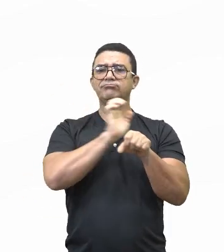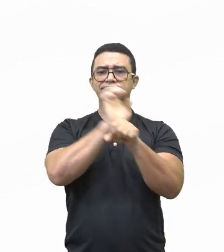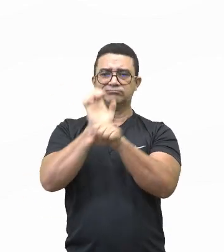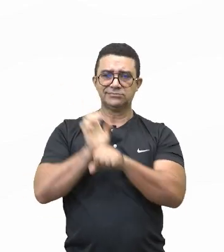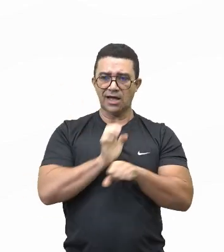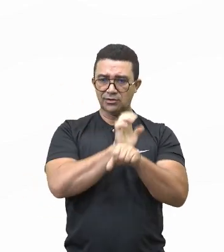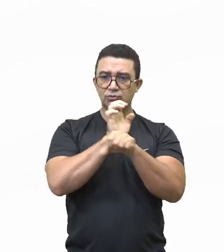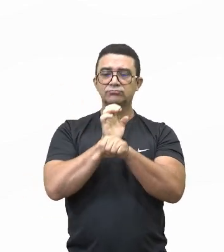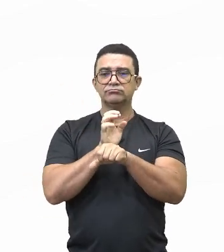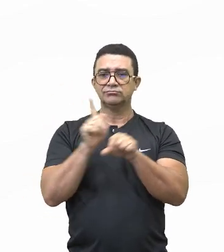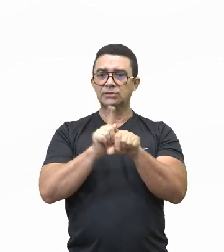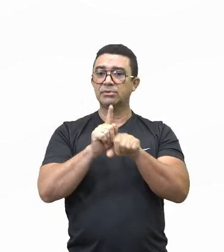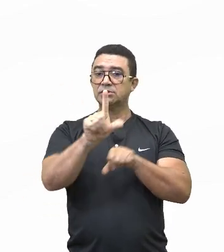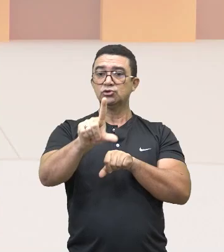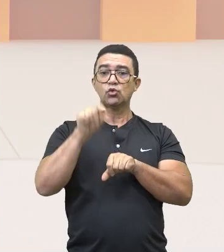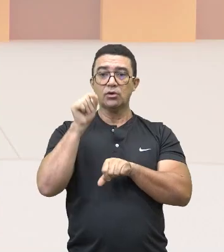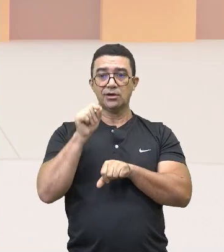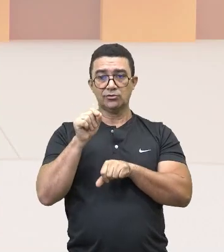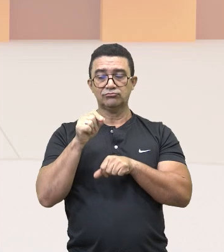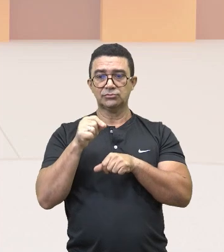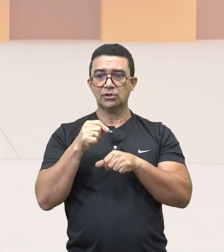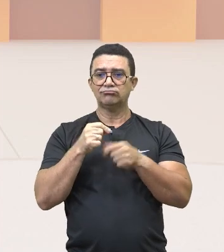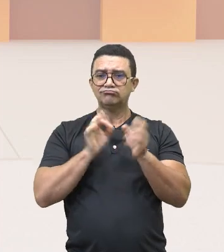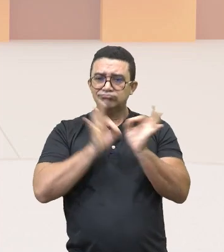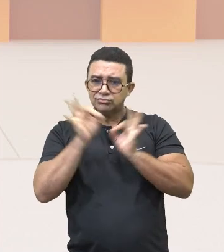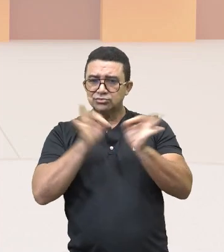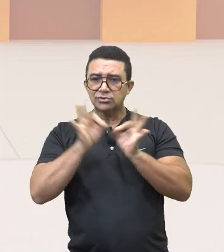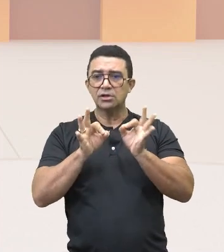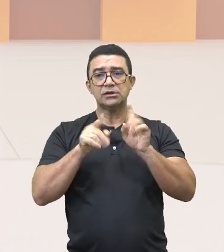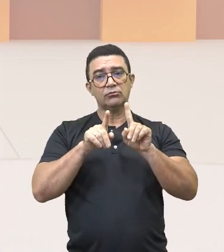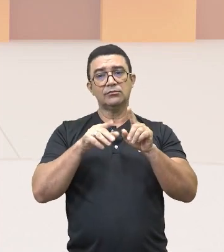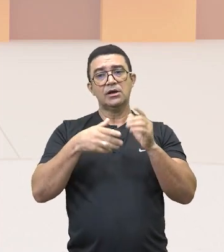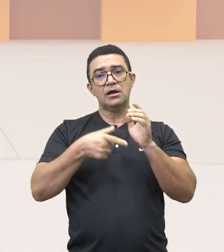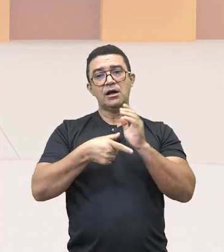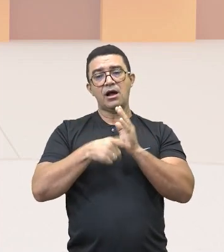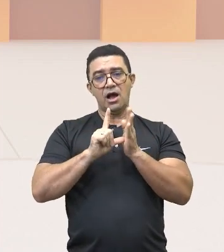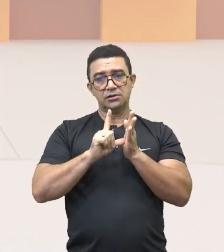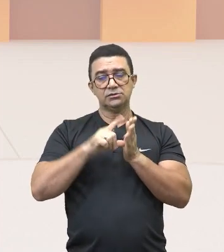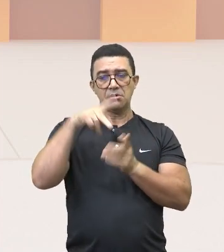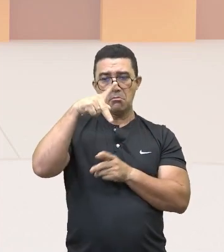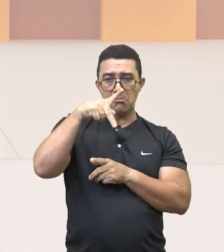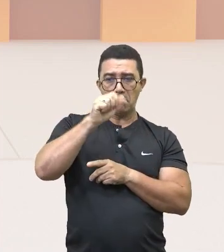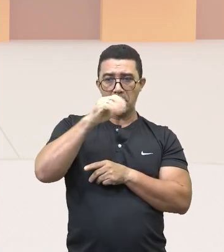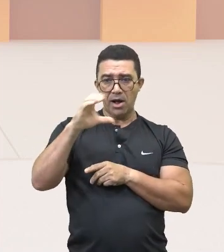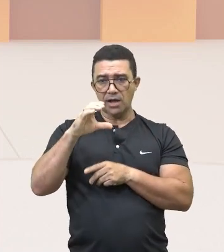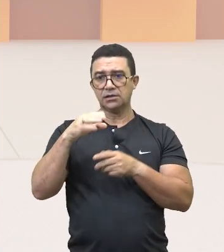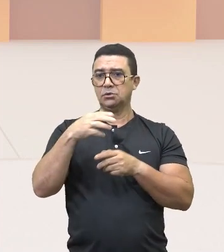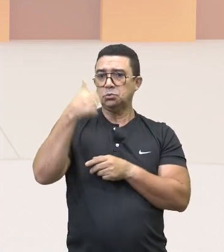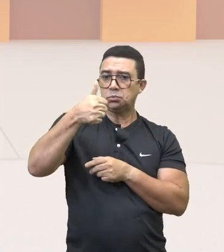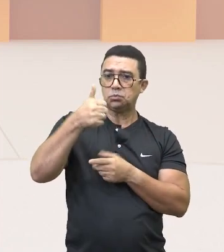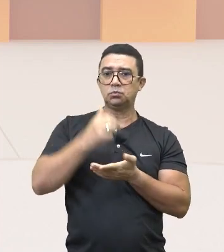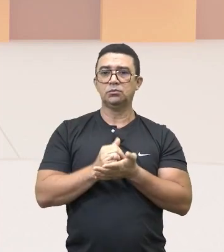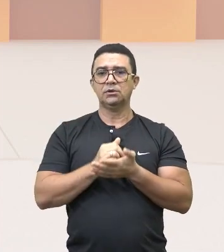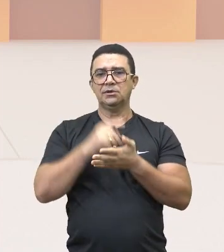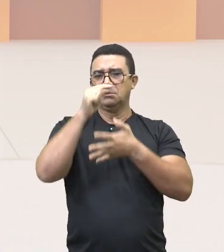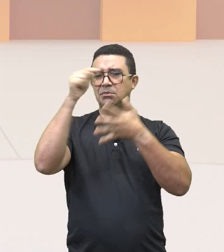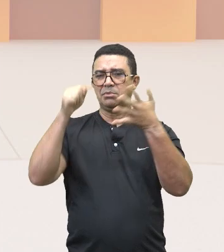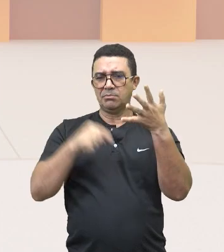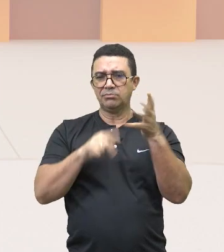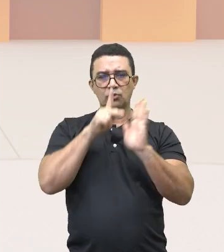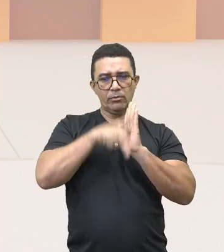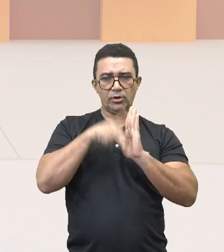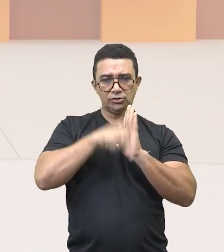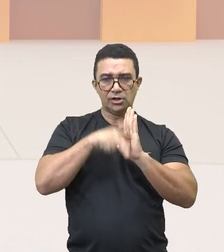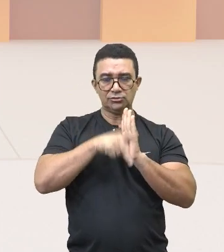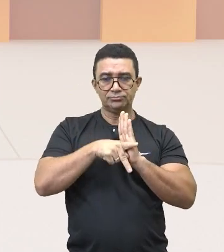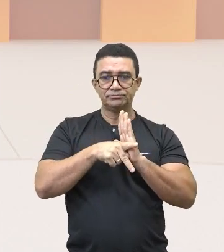enfim, definiram que deveria ser assim. Né? E o PAC 1, e o Acelera Brasil, os outros da década de 90, com o governo Fernando